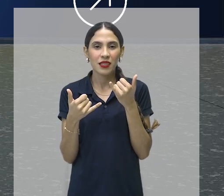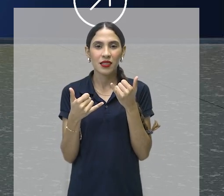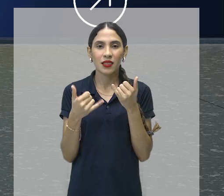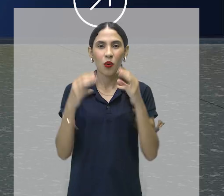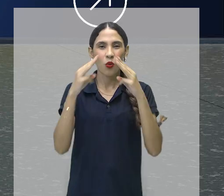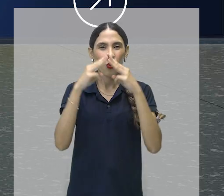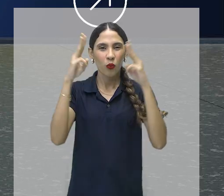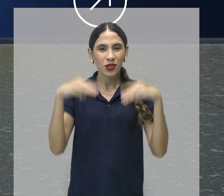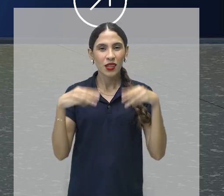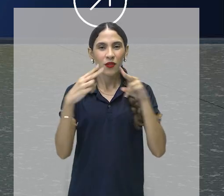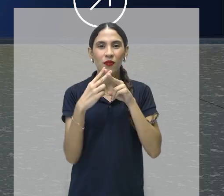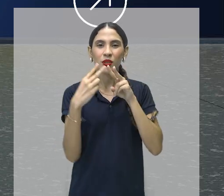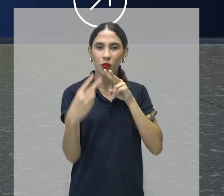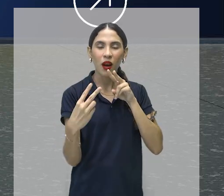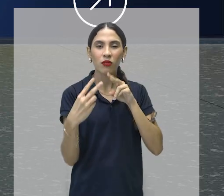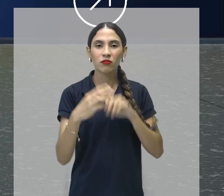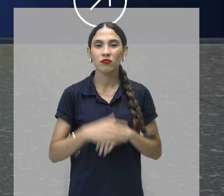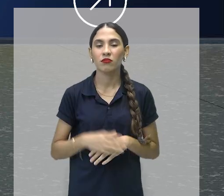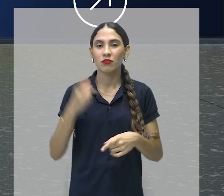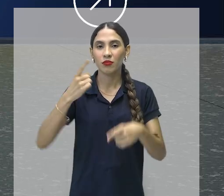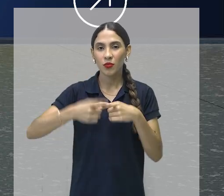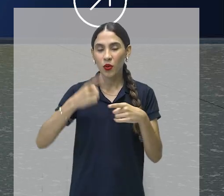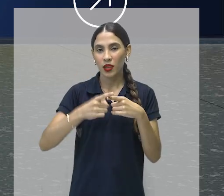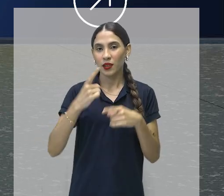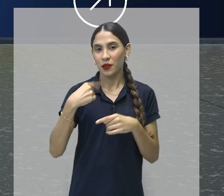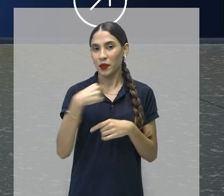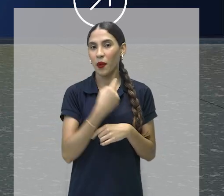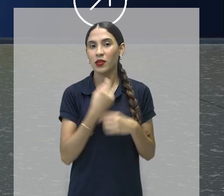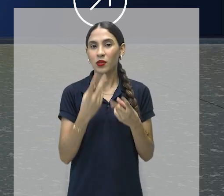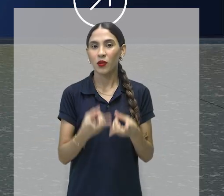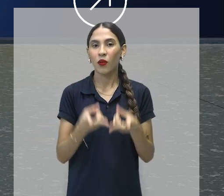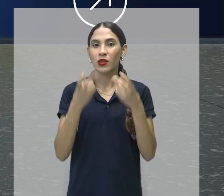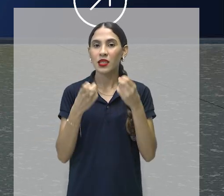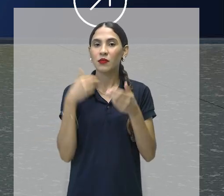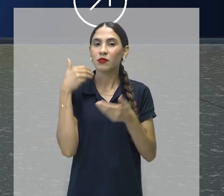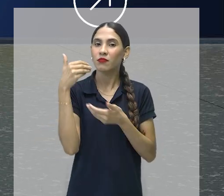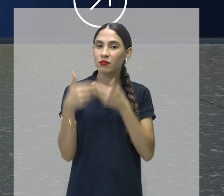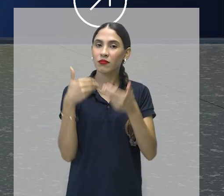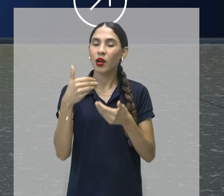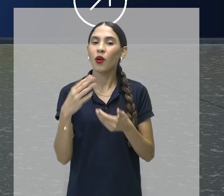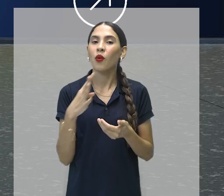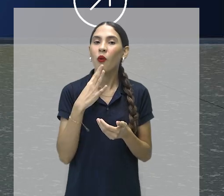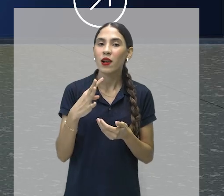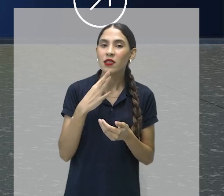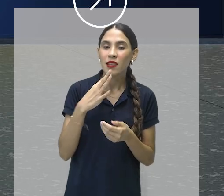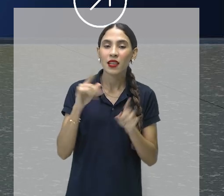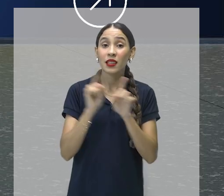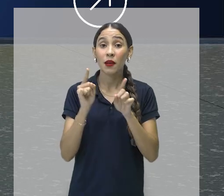um museu virtual, porque ali nós conseguimos passear,